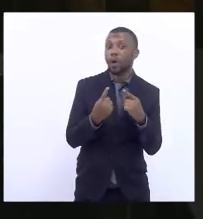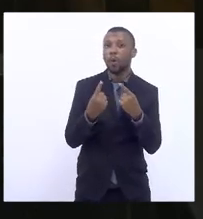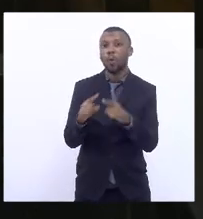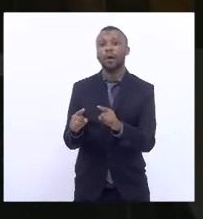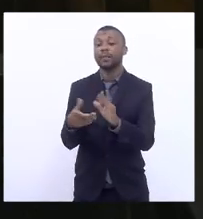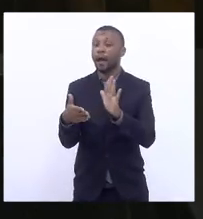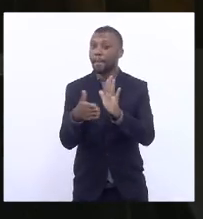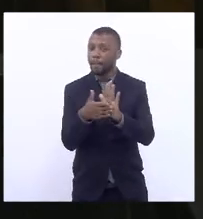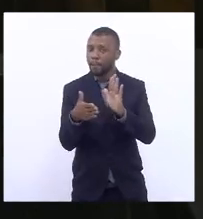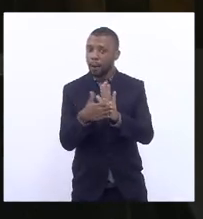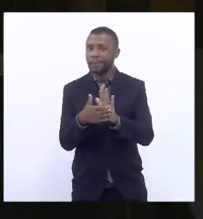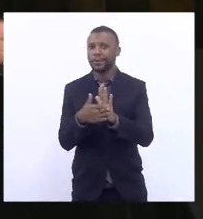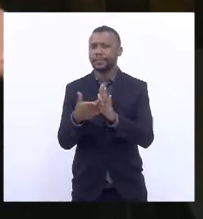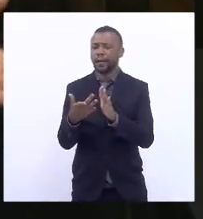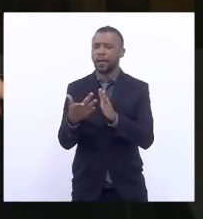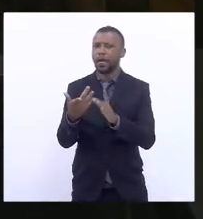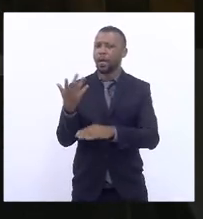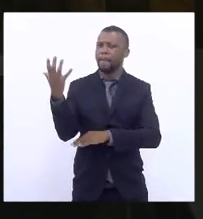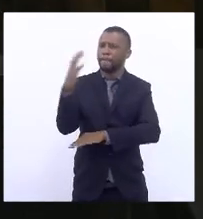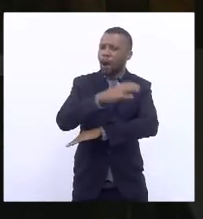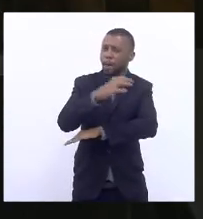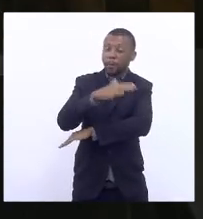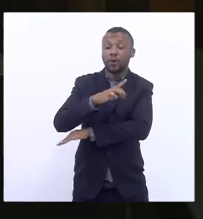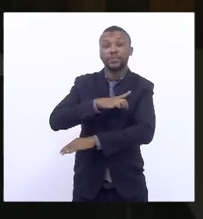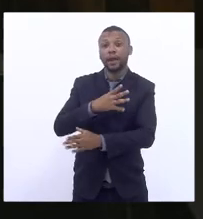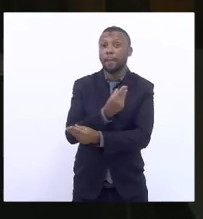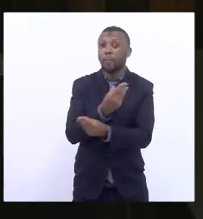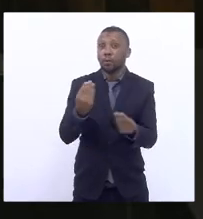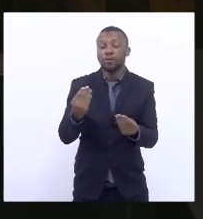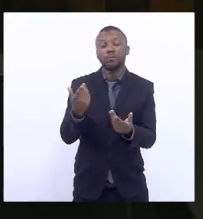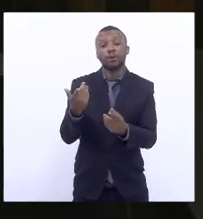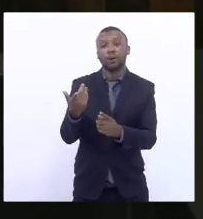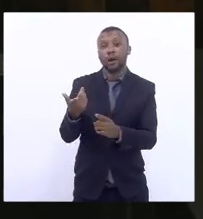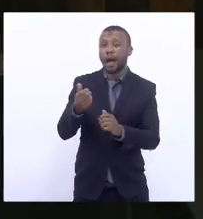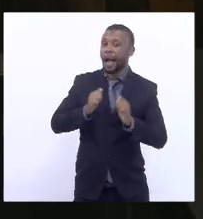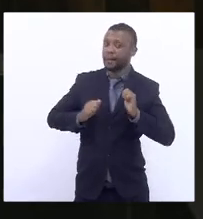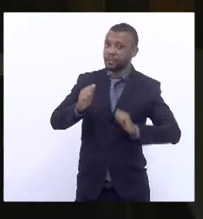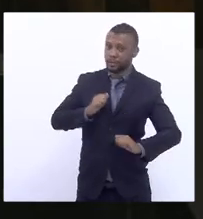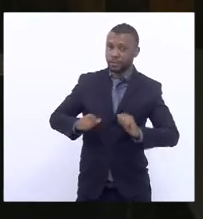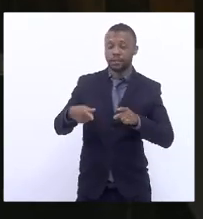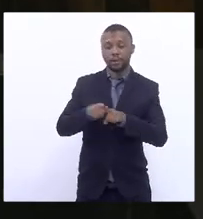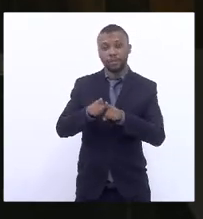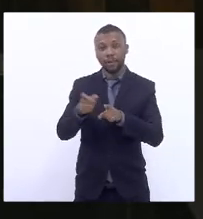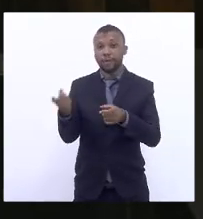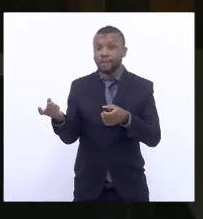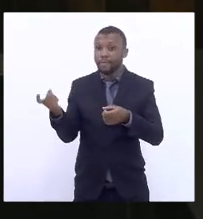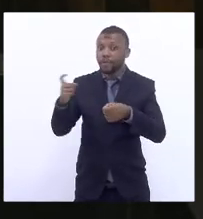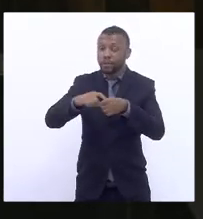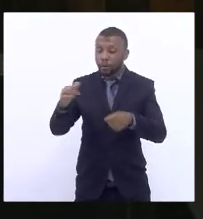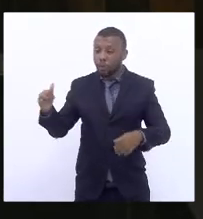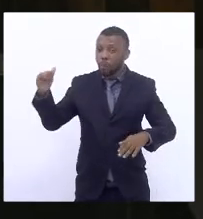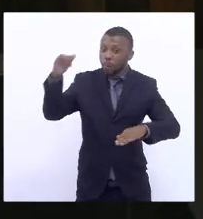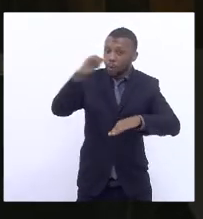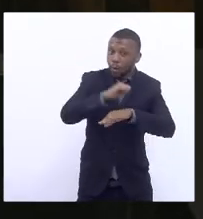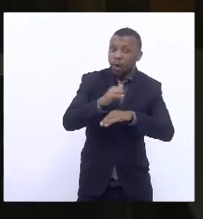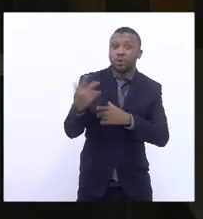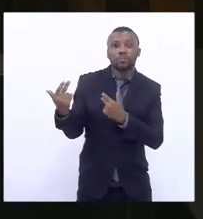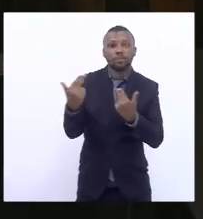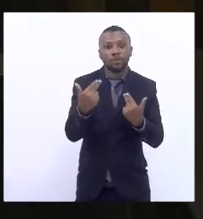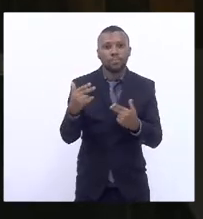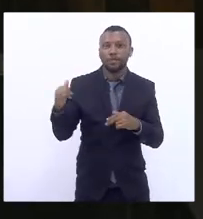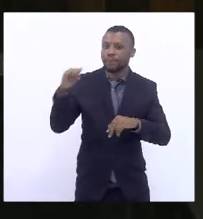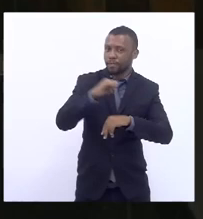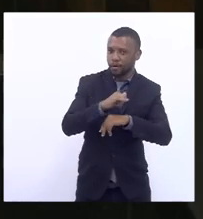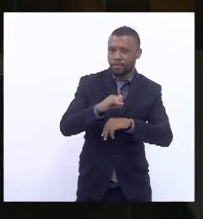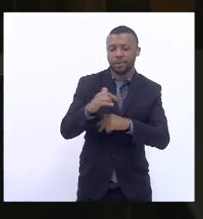destruição. Havia lá muitos artistas, alguns deles acabaram até, por coincidência, voltando no mesmo voo que eu, acabei de chegar, por isso cheguei um pouco